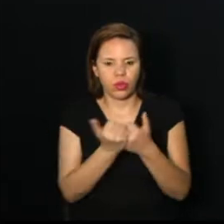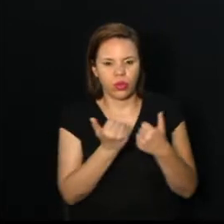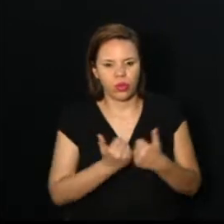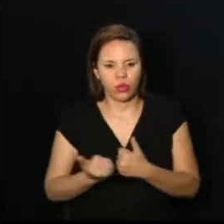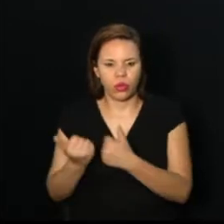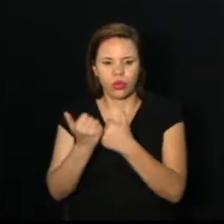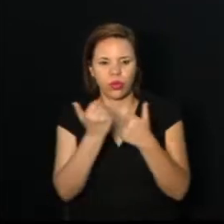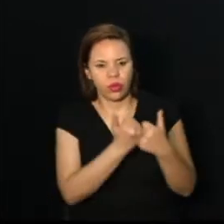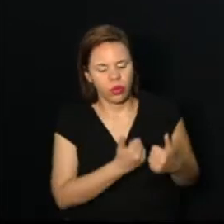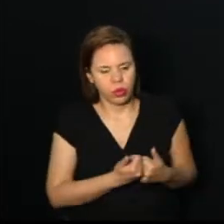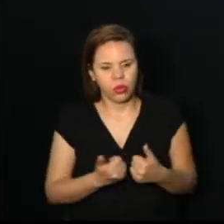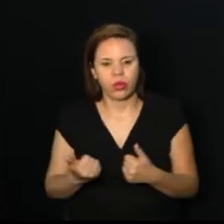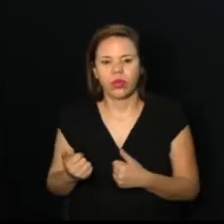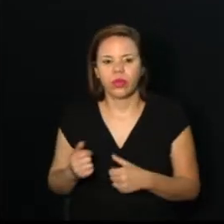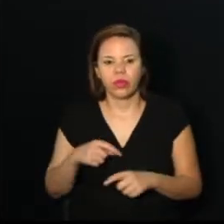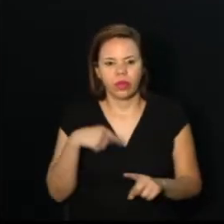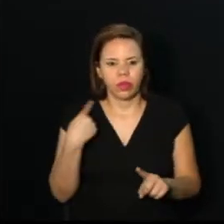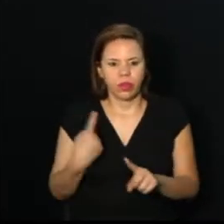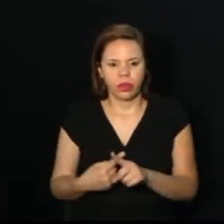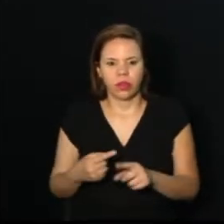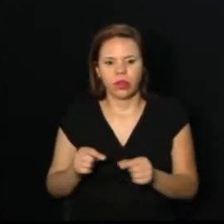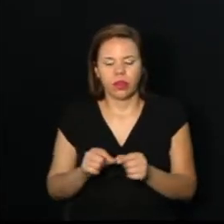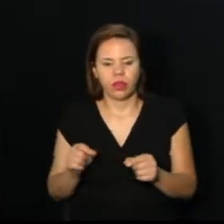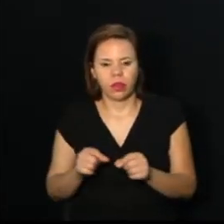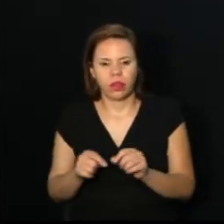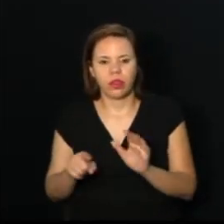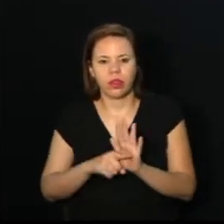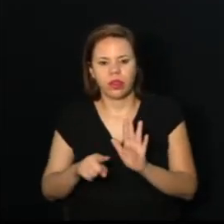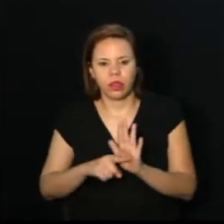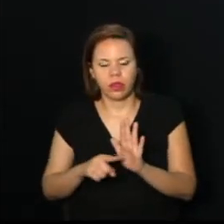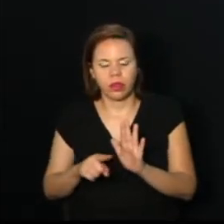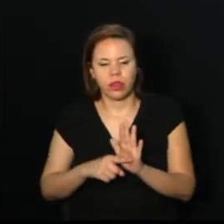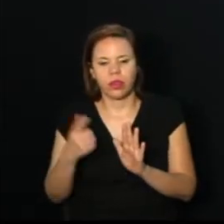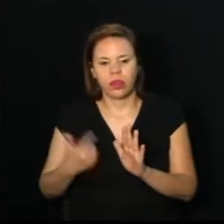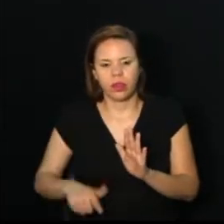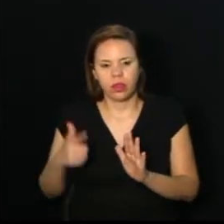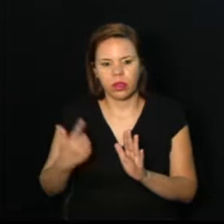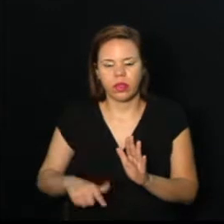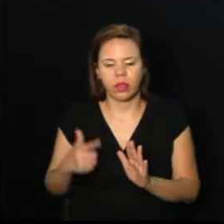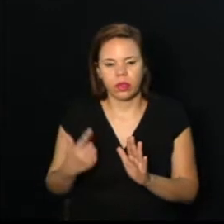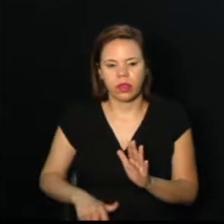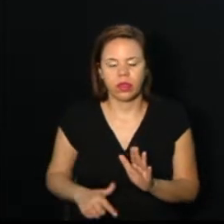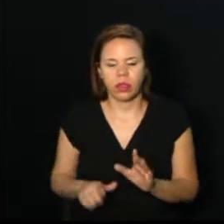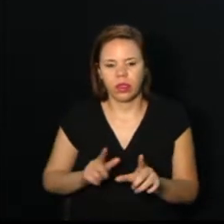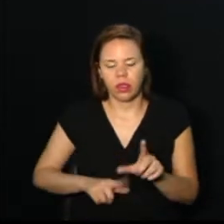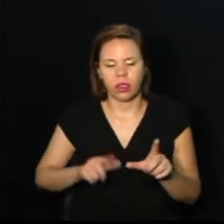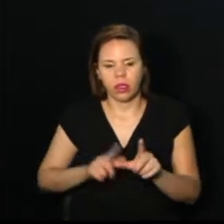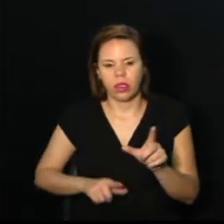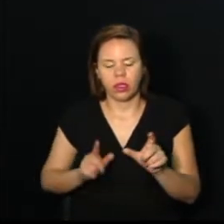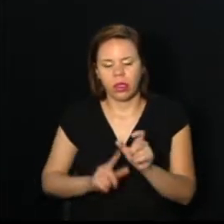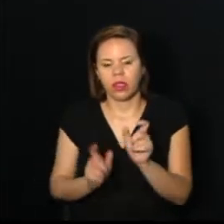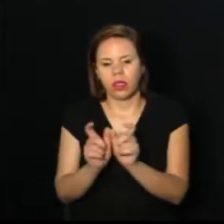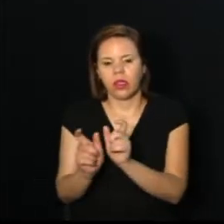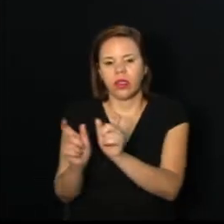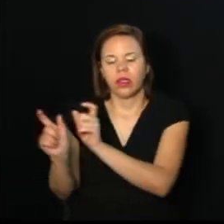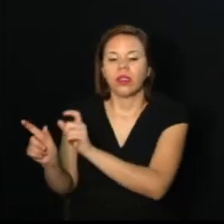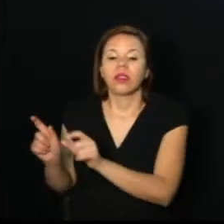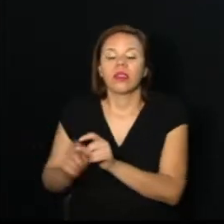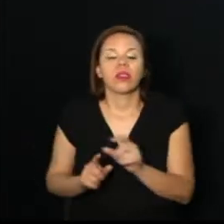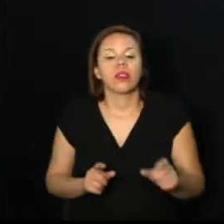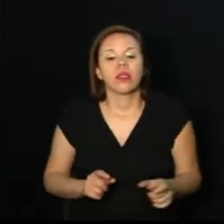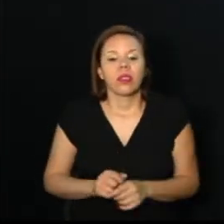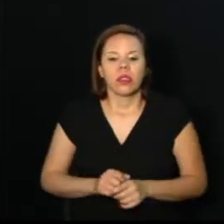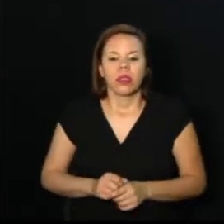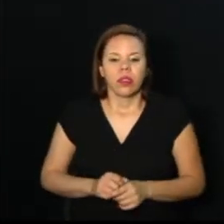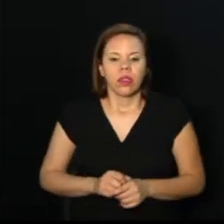substituições, adição, subtração, repetição de sílabas, de palavras, leitura e escrita